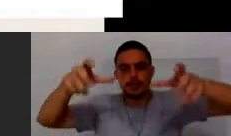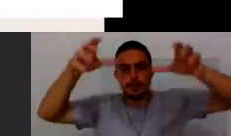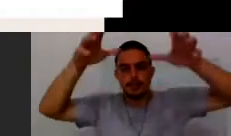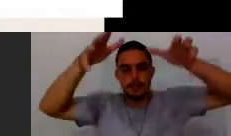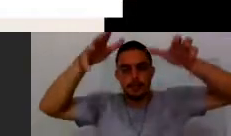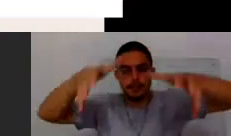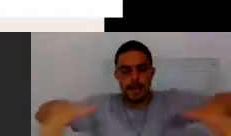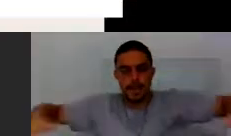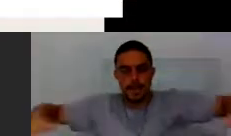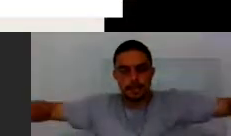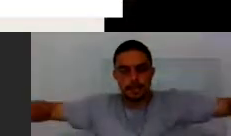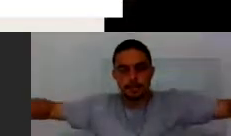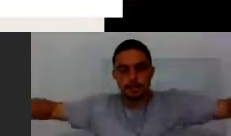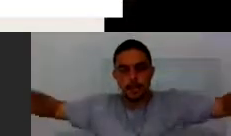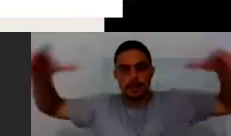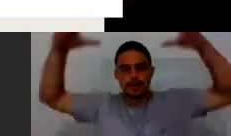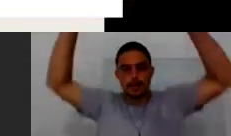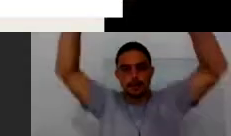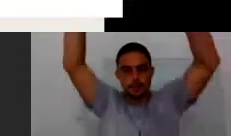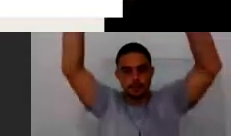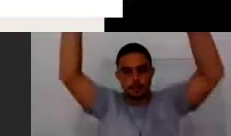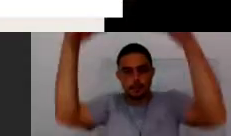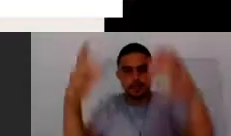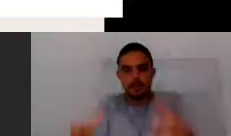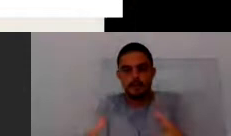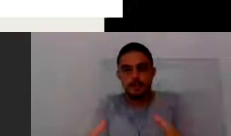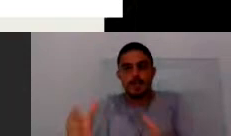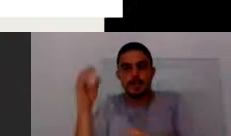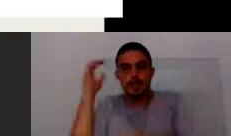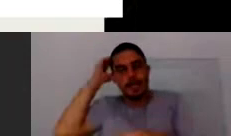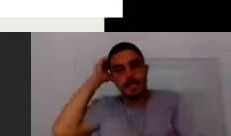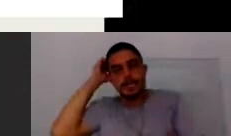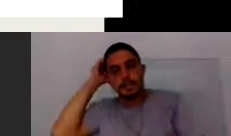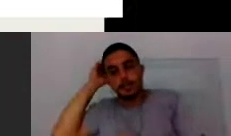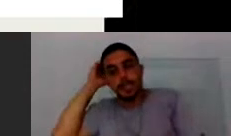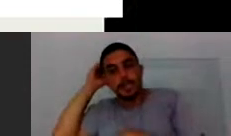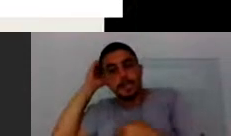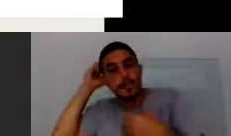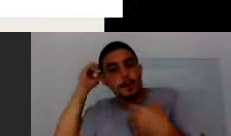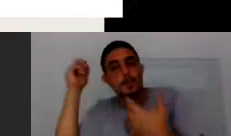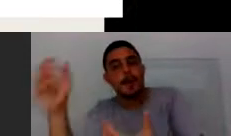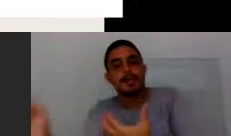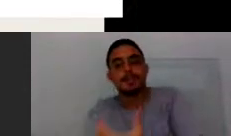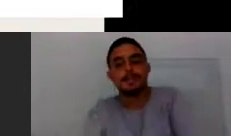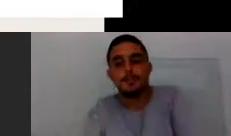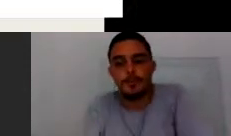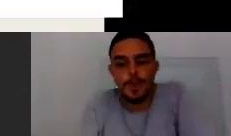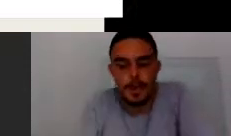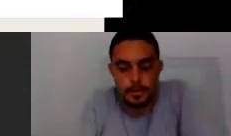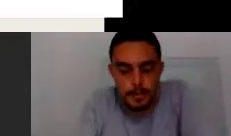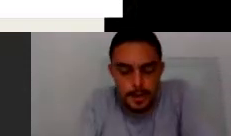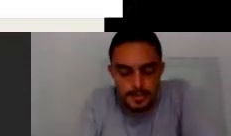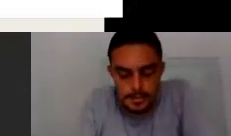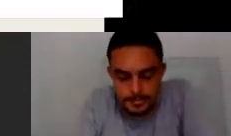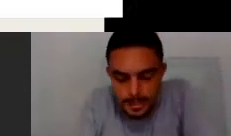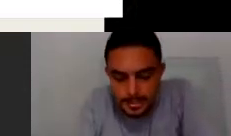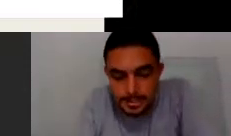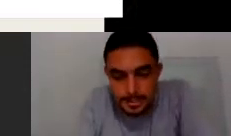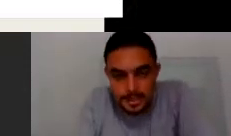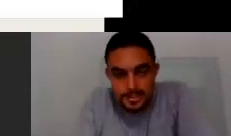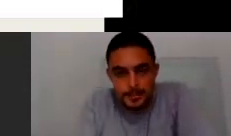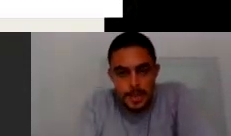cilindro central saia na horizontal. Essa água vai infiltrar toda na vertical. E aí a gente consegue determinar com